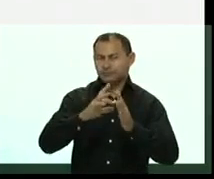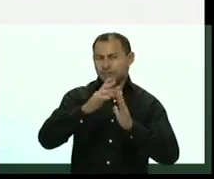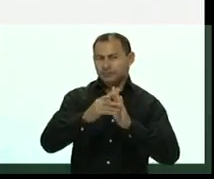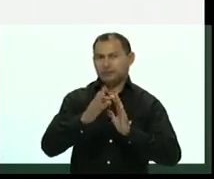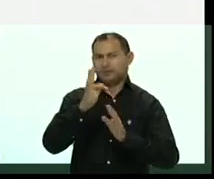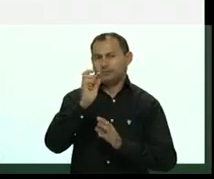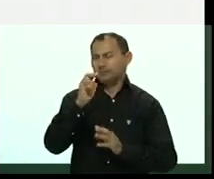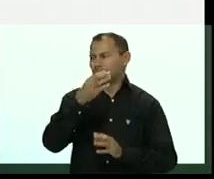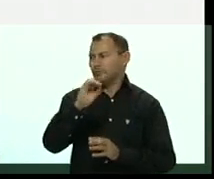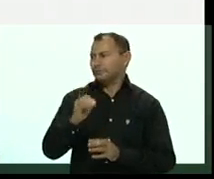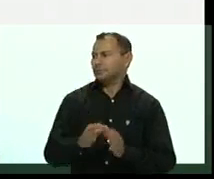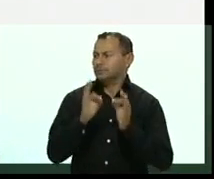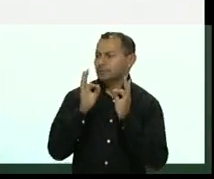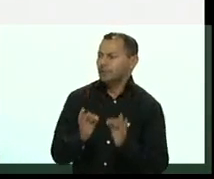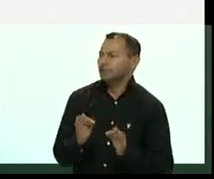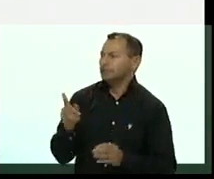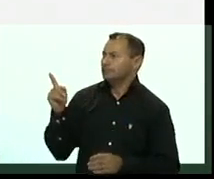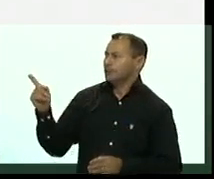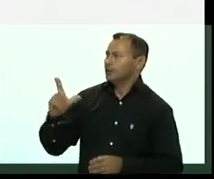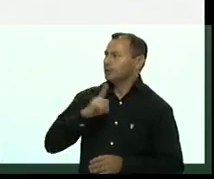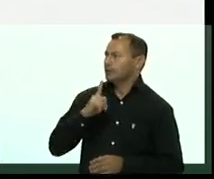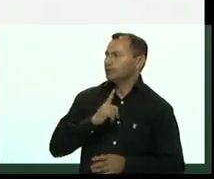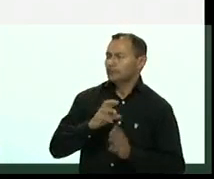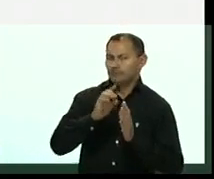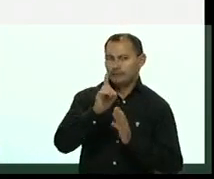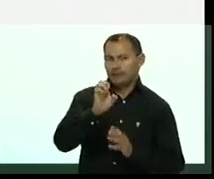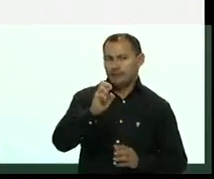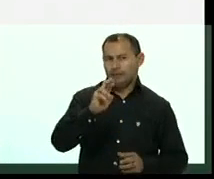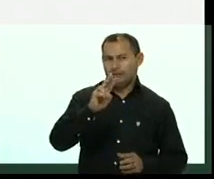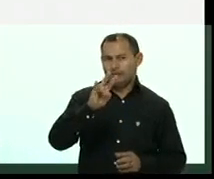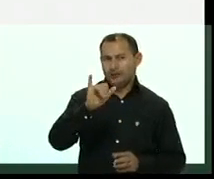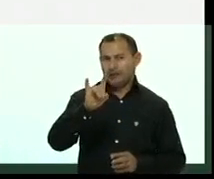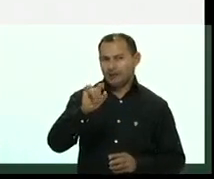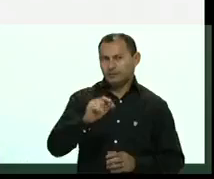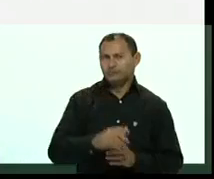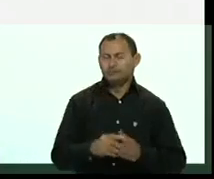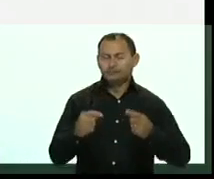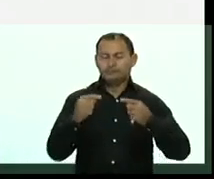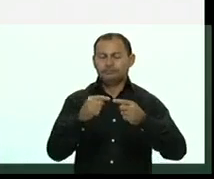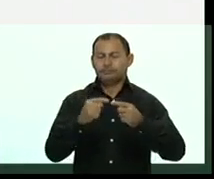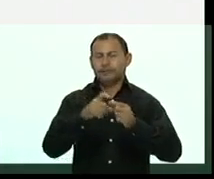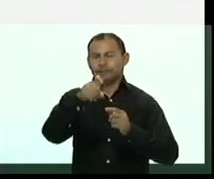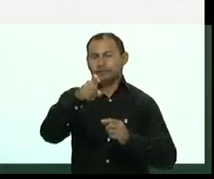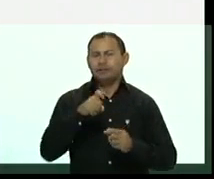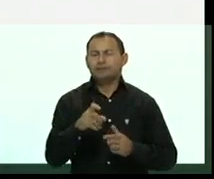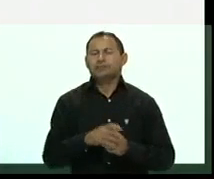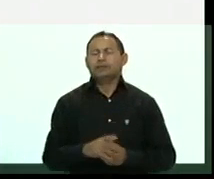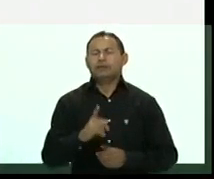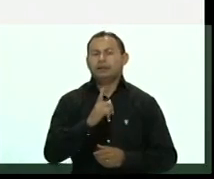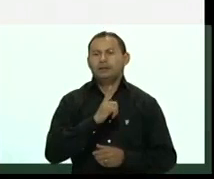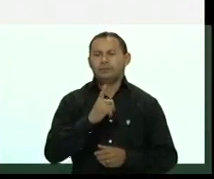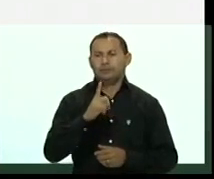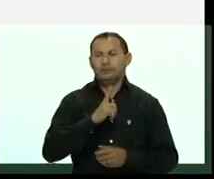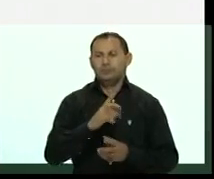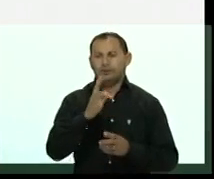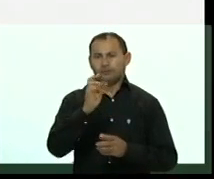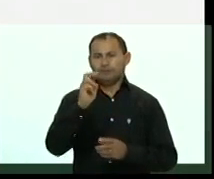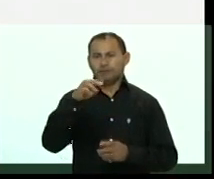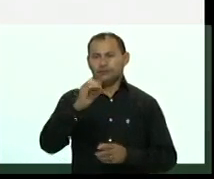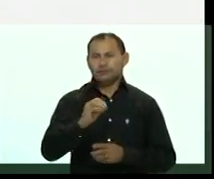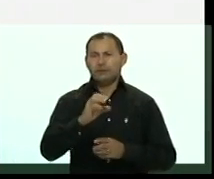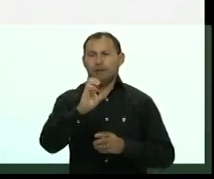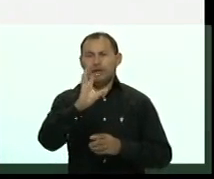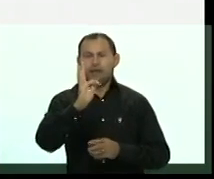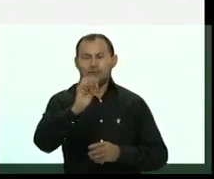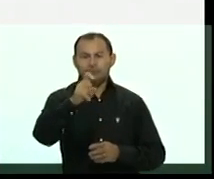uma função, tá? Então, aqui eu tenho que a derivada dessa função em relação a x, se eu tenho uma função f de